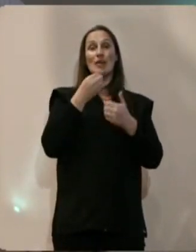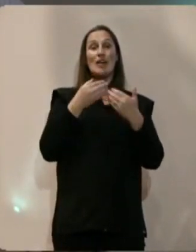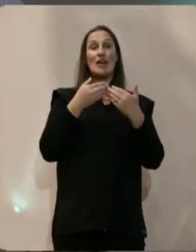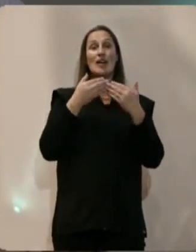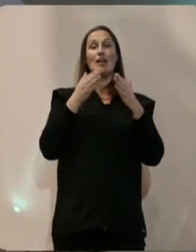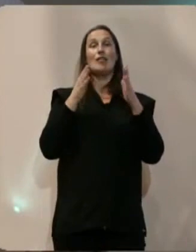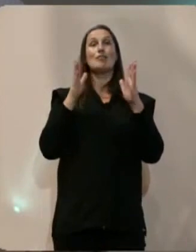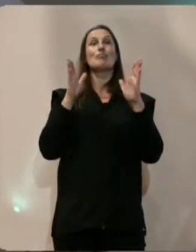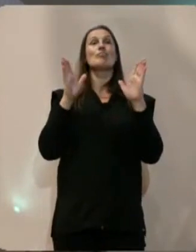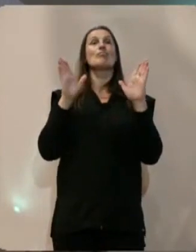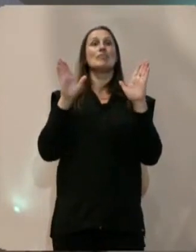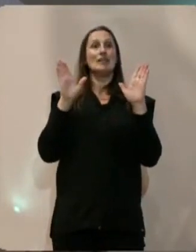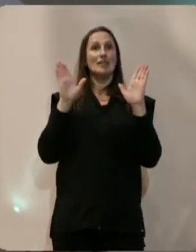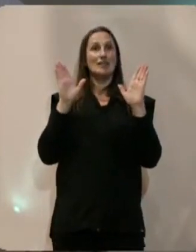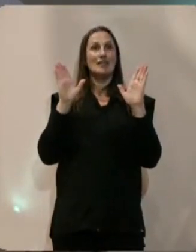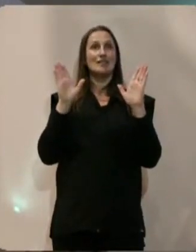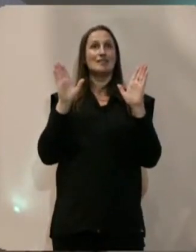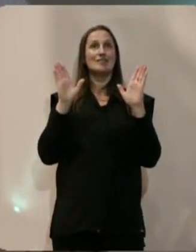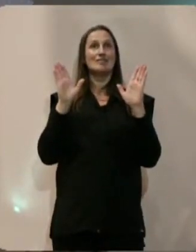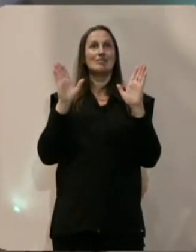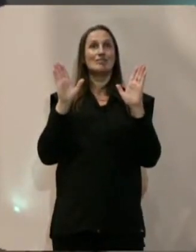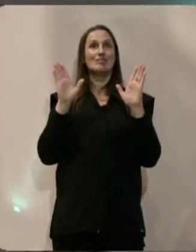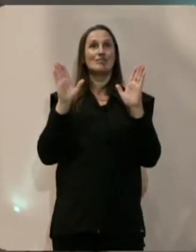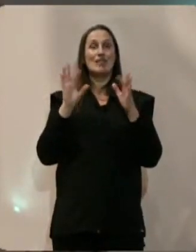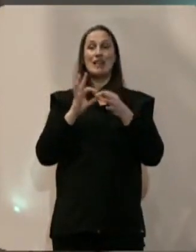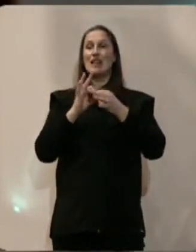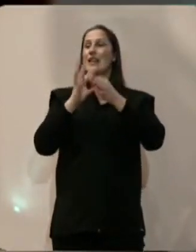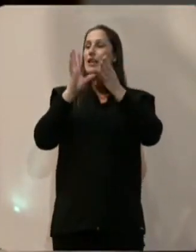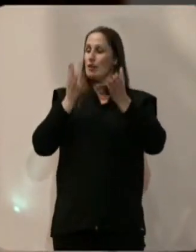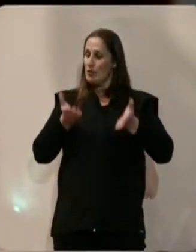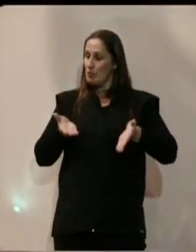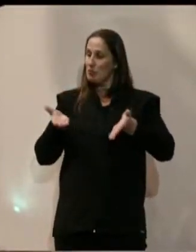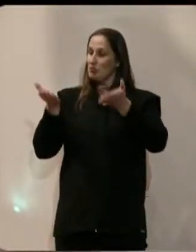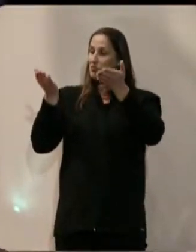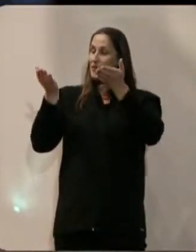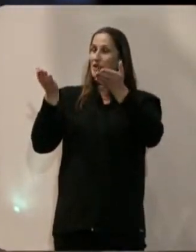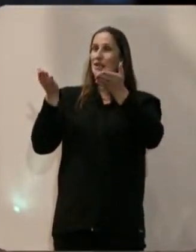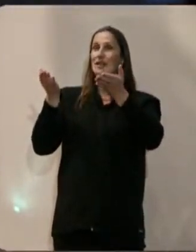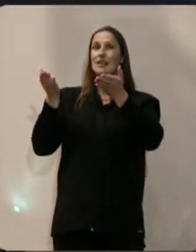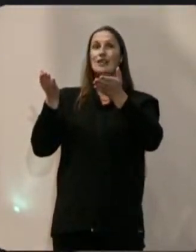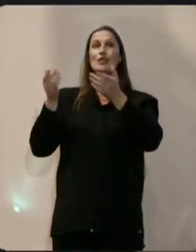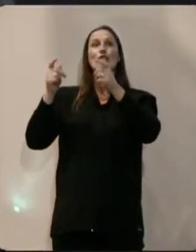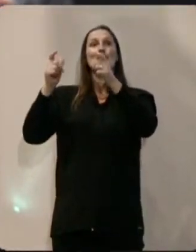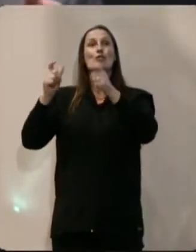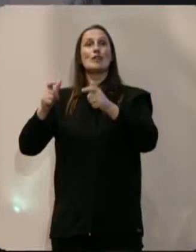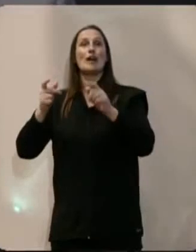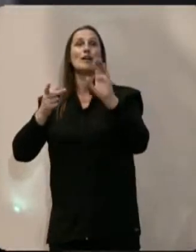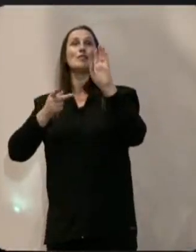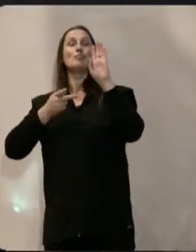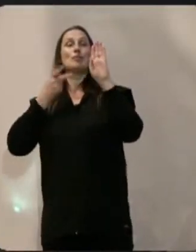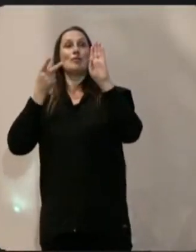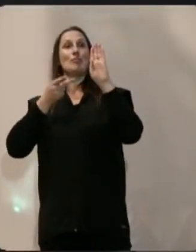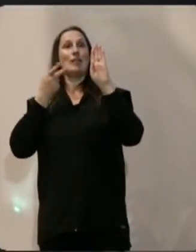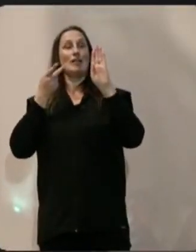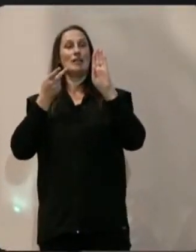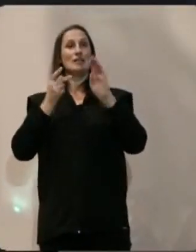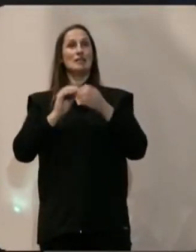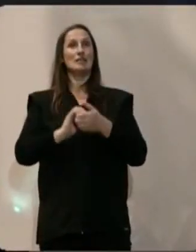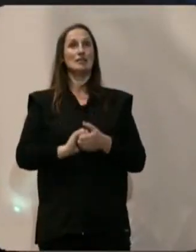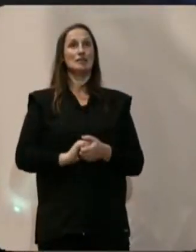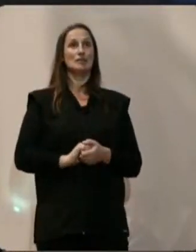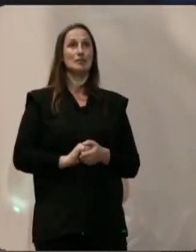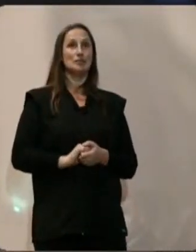judeus voltarem para a terra prometida. Sabe por que eu estou dizendo isso? É porque quando a gente entra